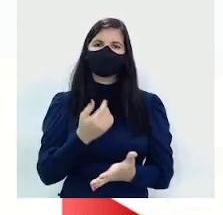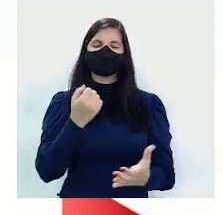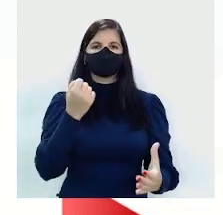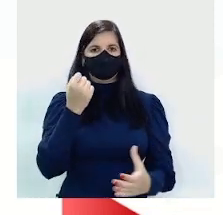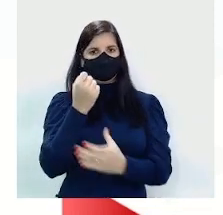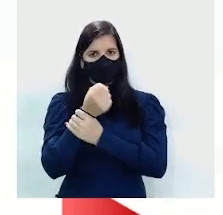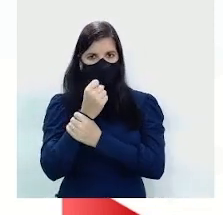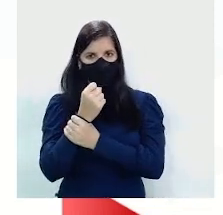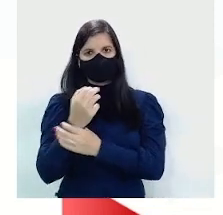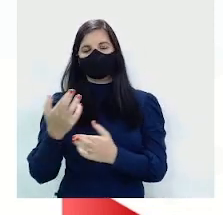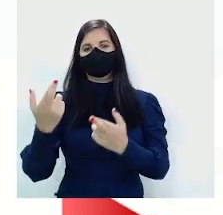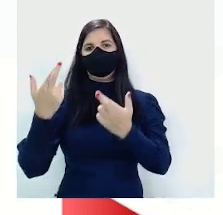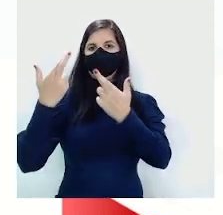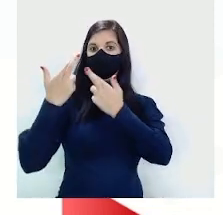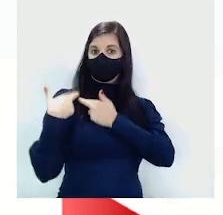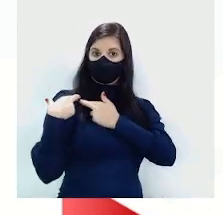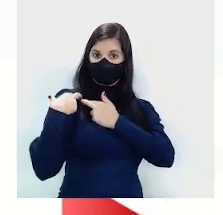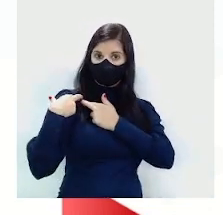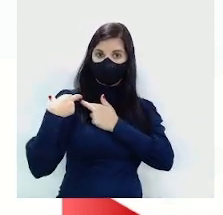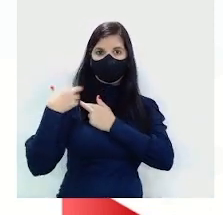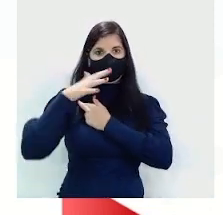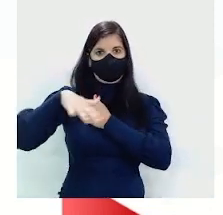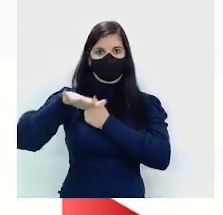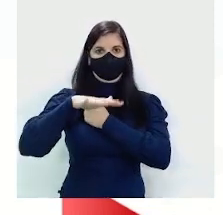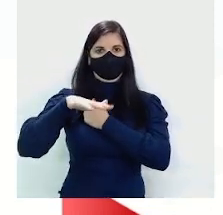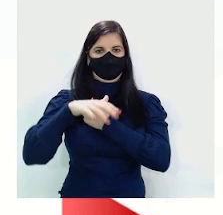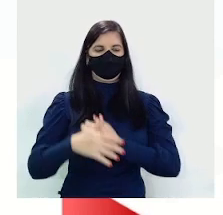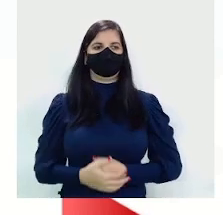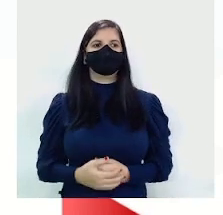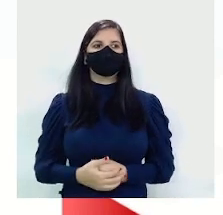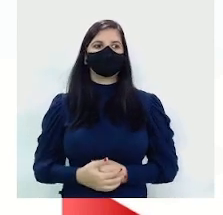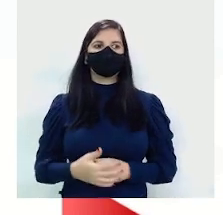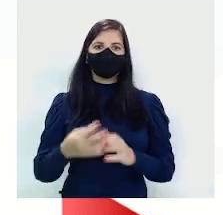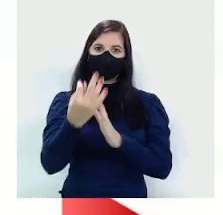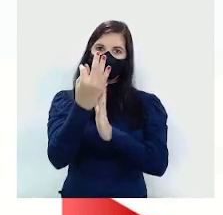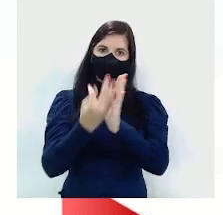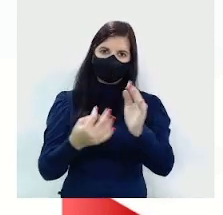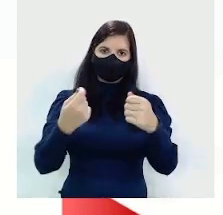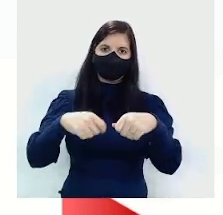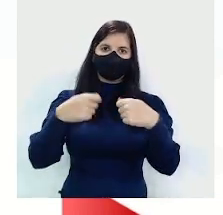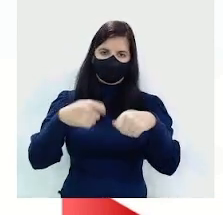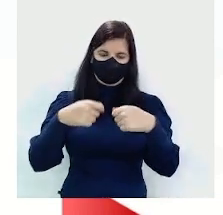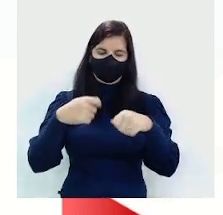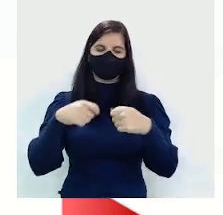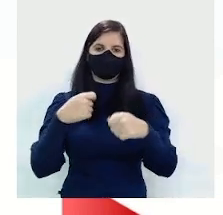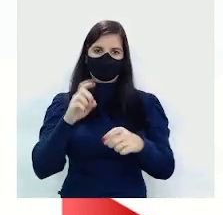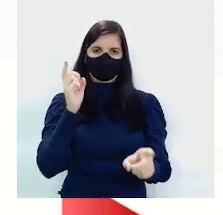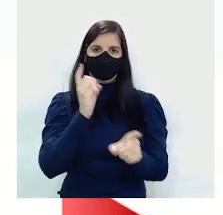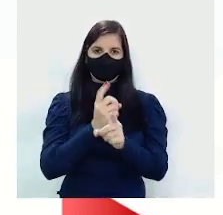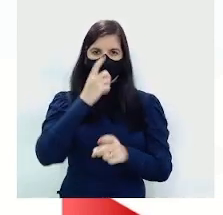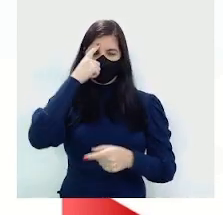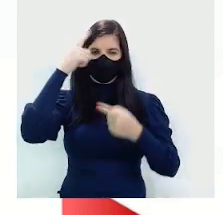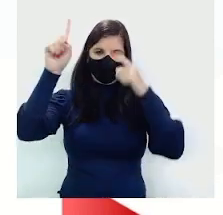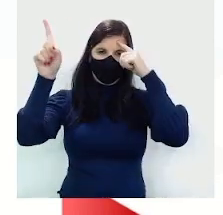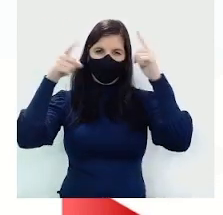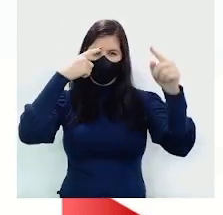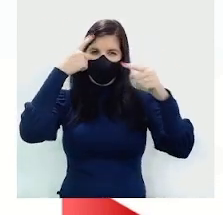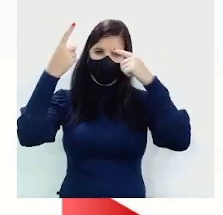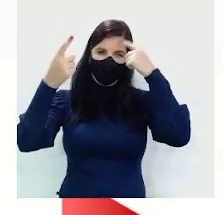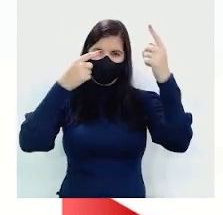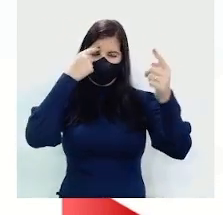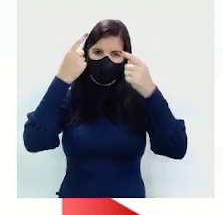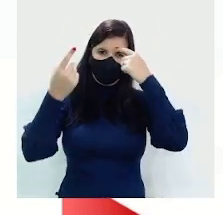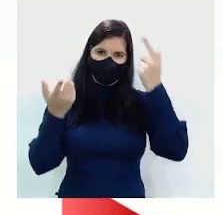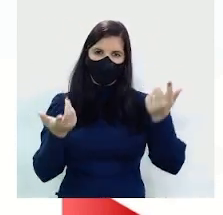teve responsabilidade nesse serviço. Então, o texto ele precisa conter ali não só as ideias, mas também